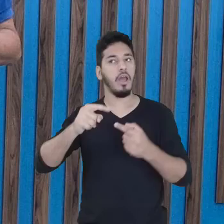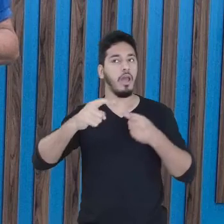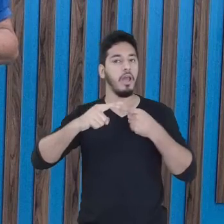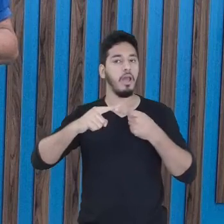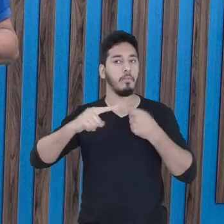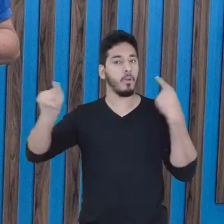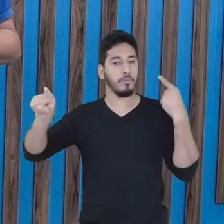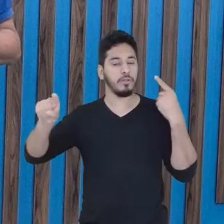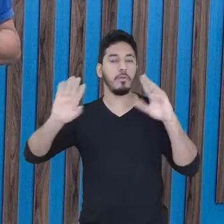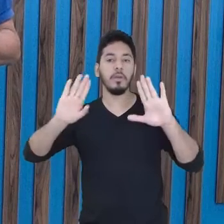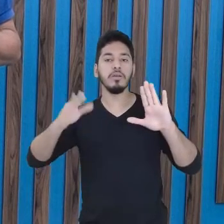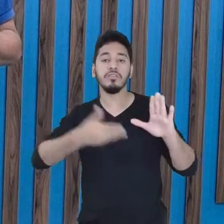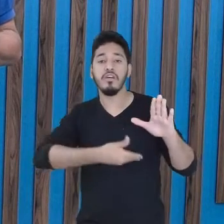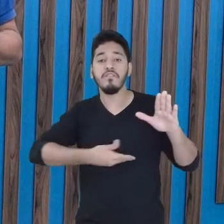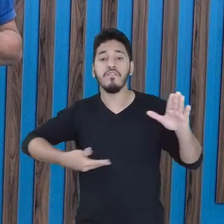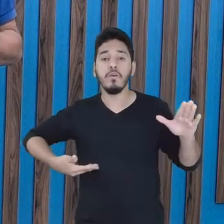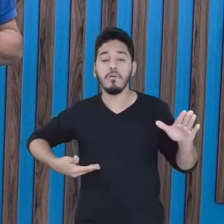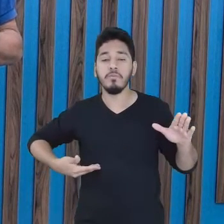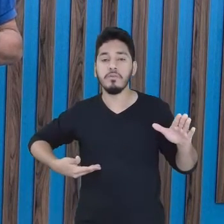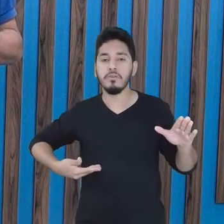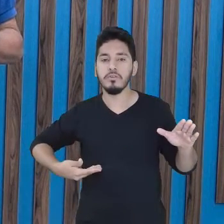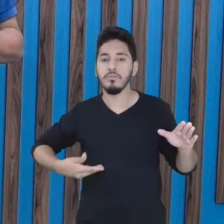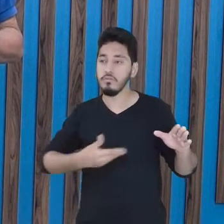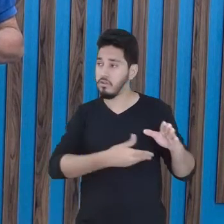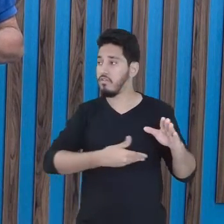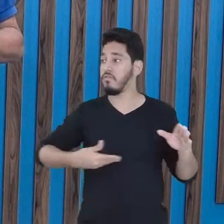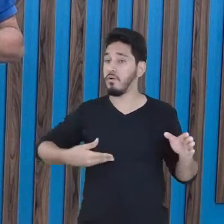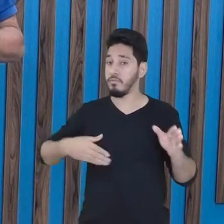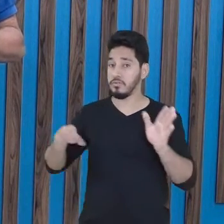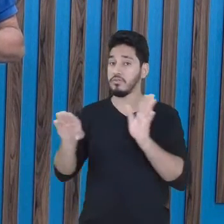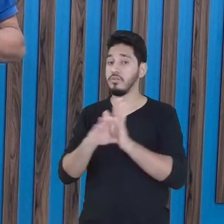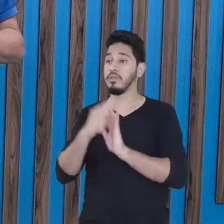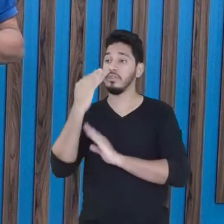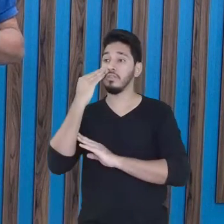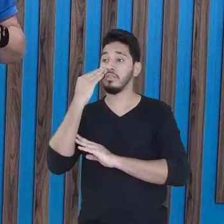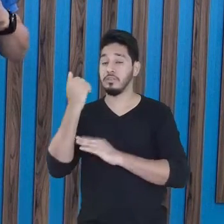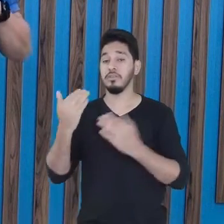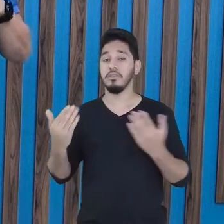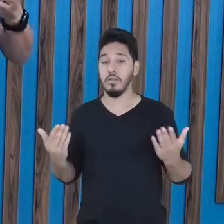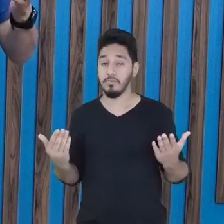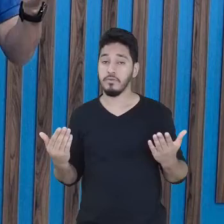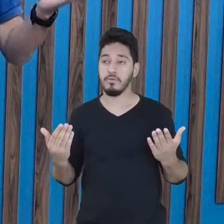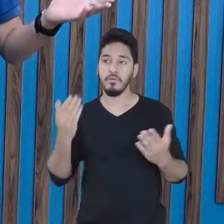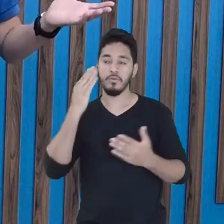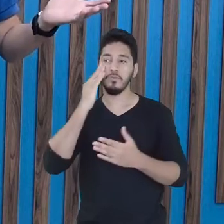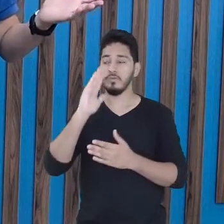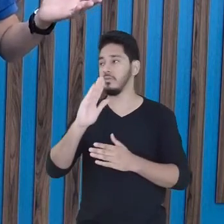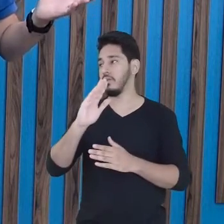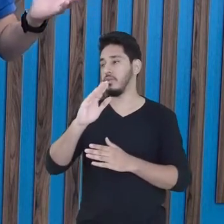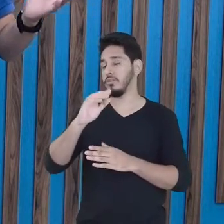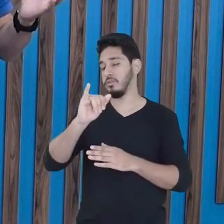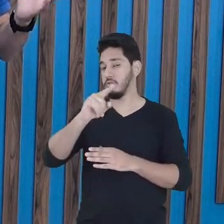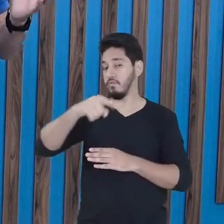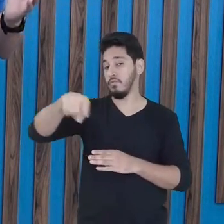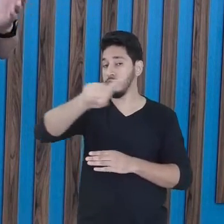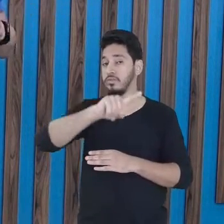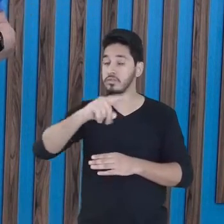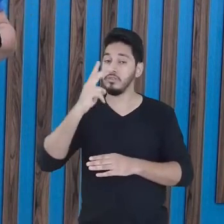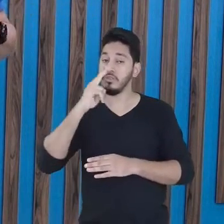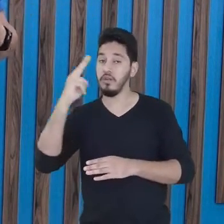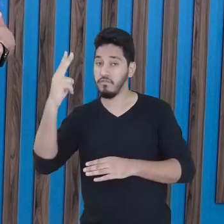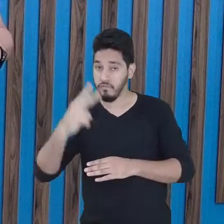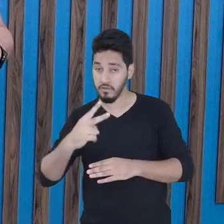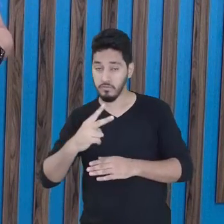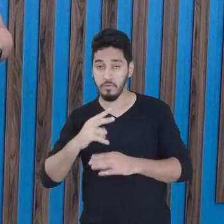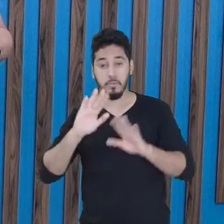fome? Quando a fome chega, meu povo, né, a gente sabe o que é assim, não sei todo mundo que está me ouvindo, mas quando a